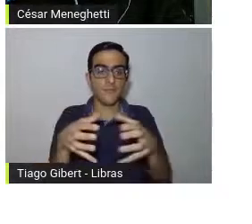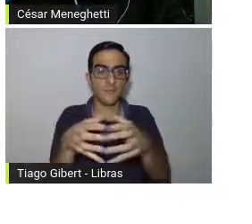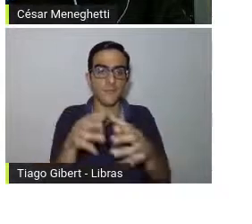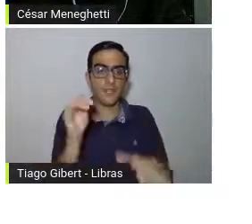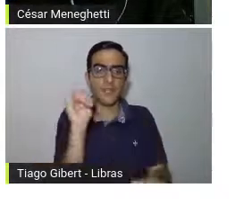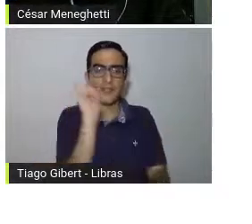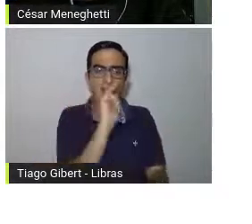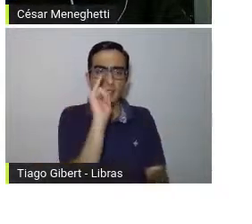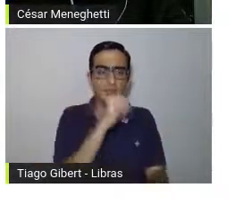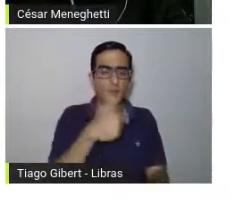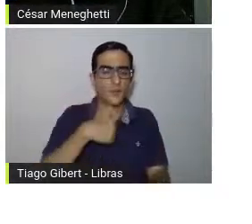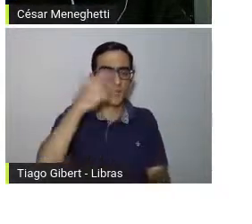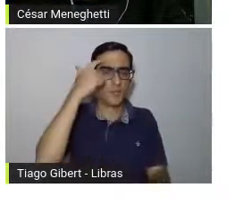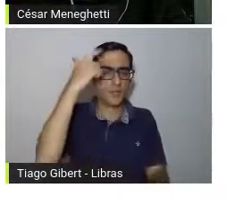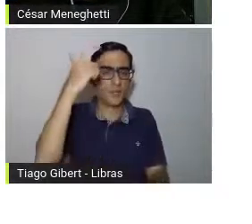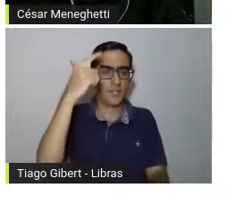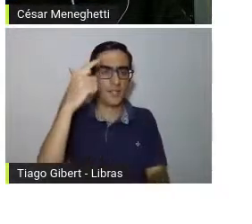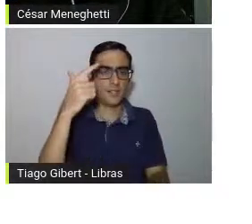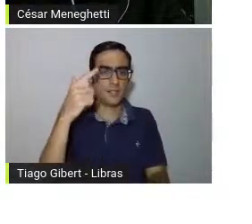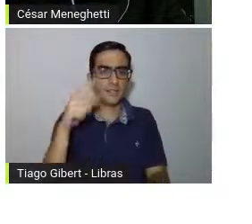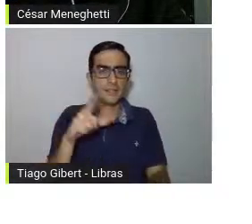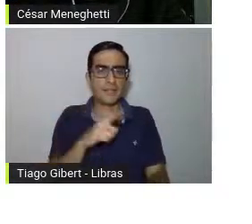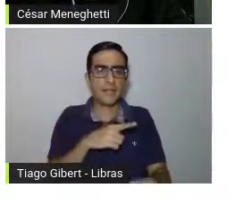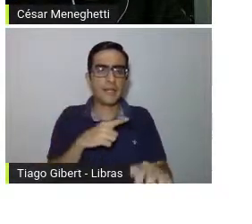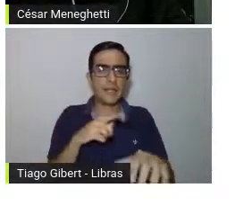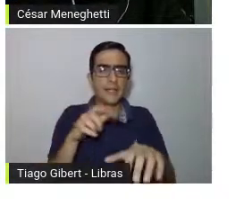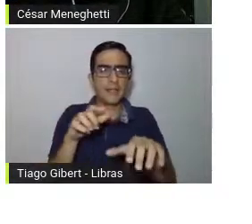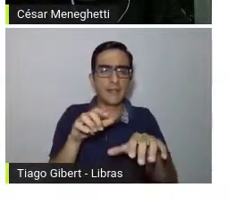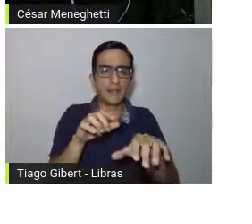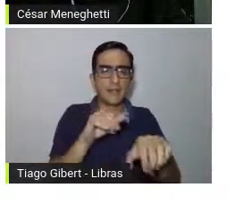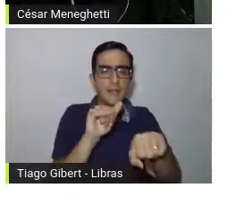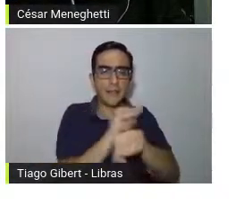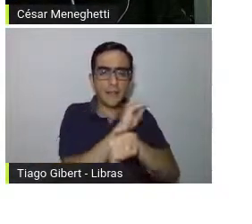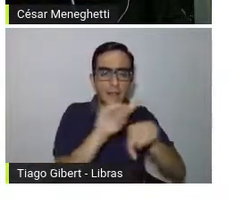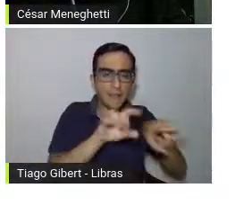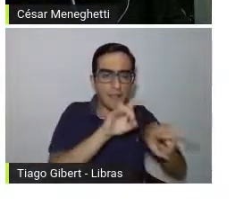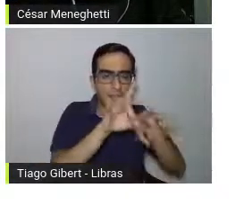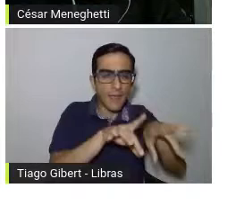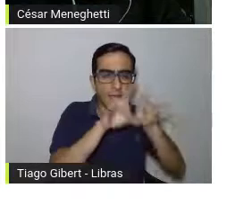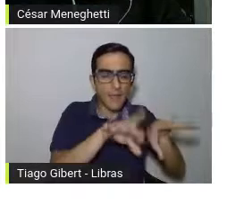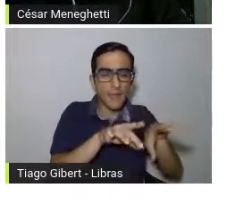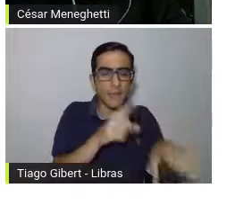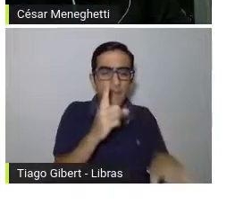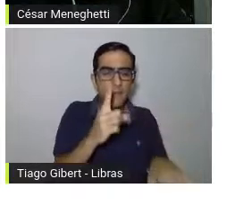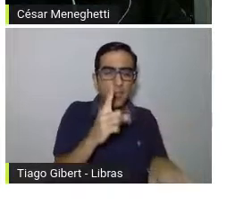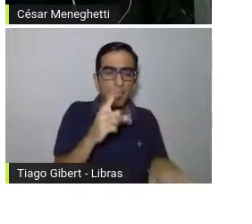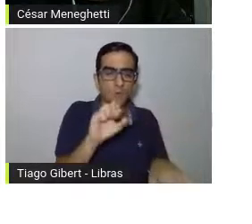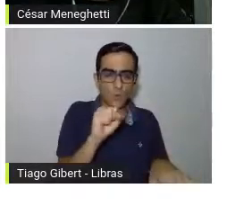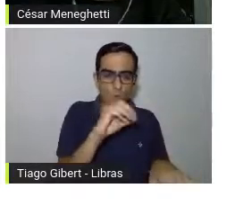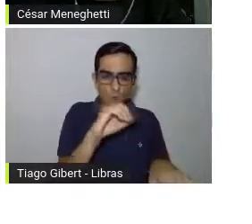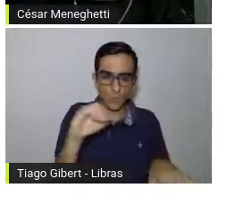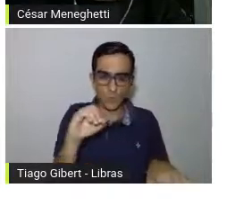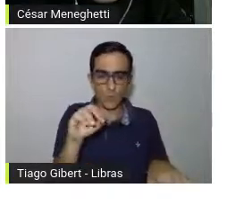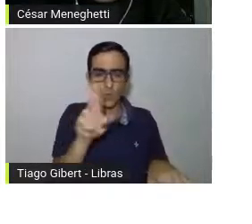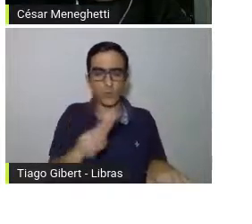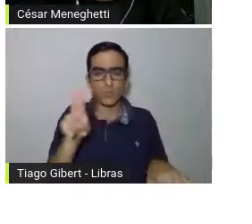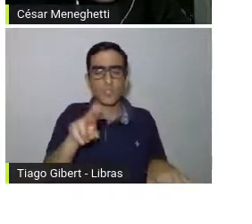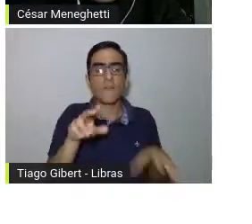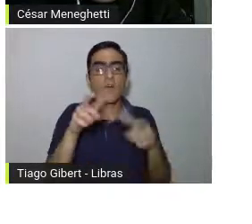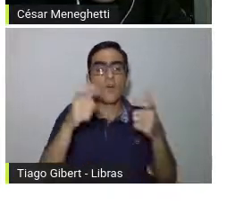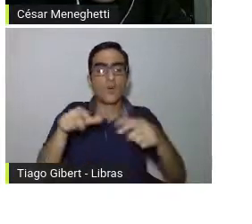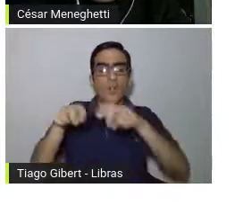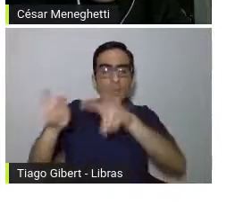italianos, eu lembro, eles colocaram algumas técnicas de 1800 que eles usavam na agricultura,